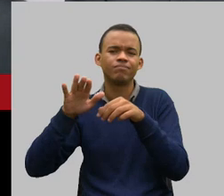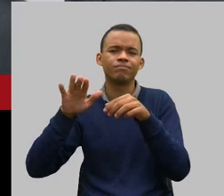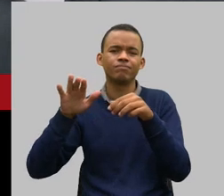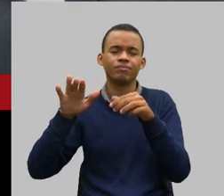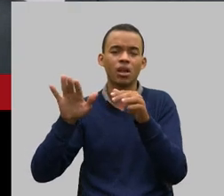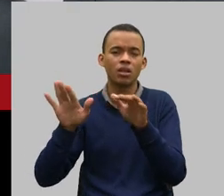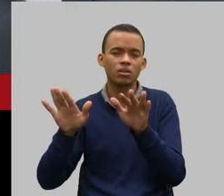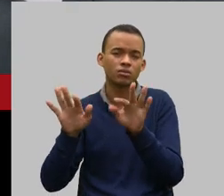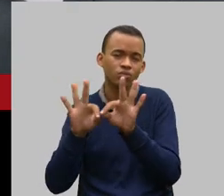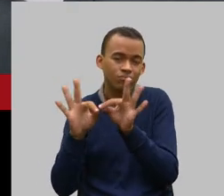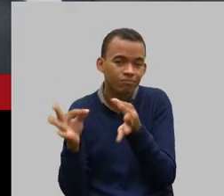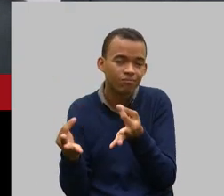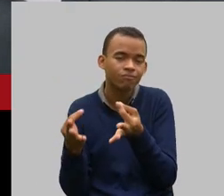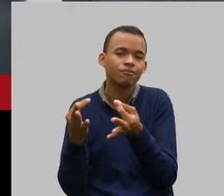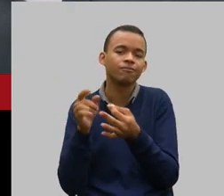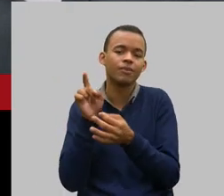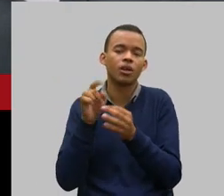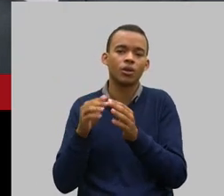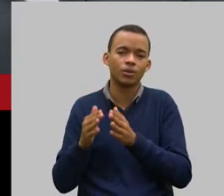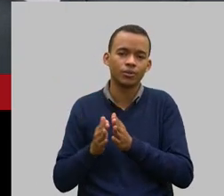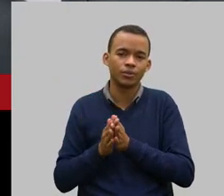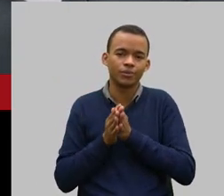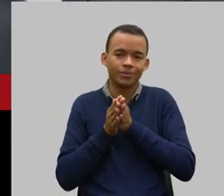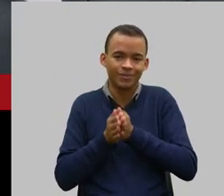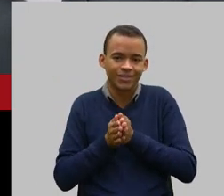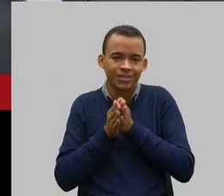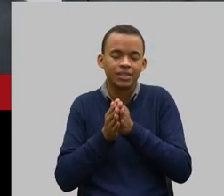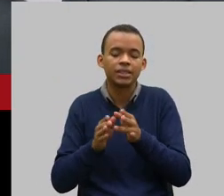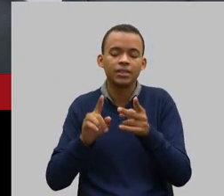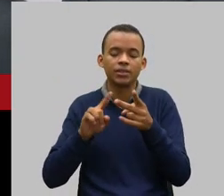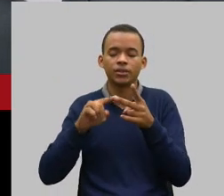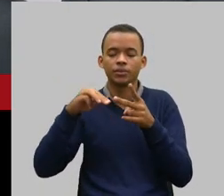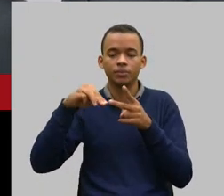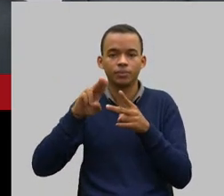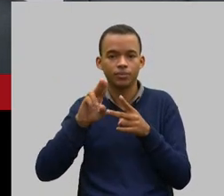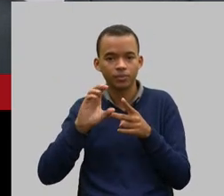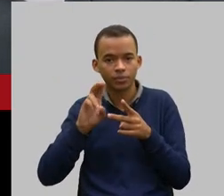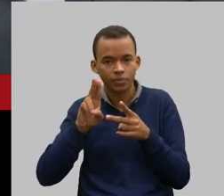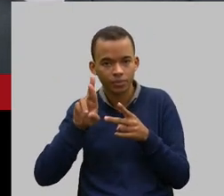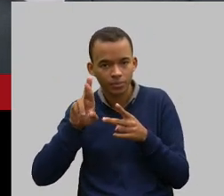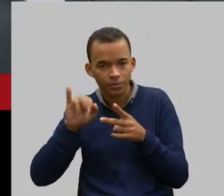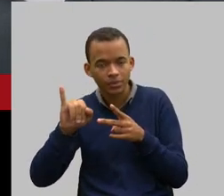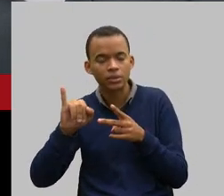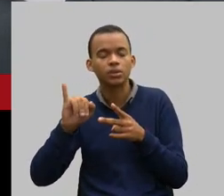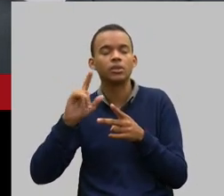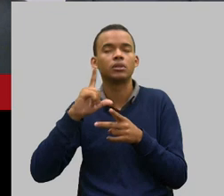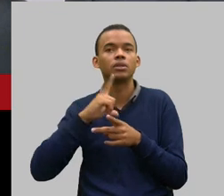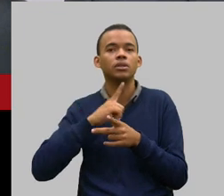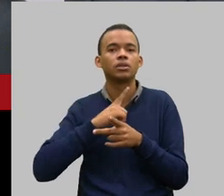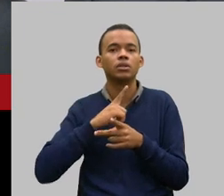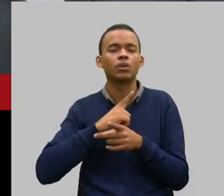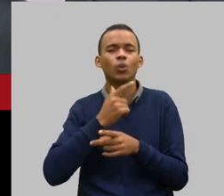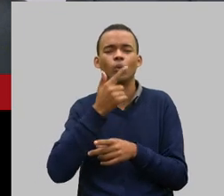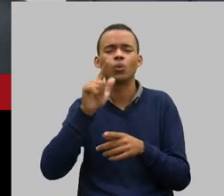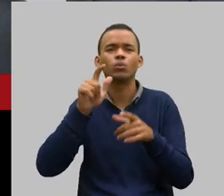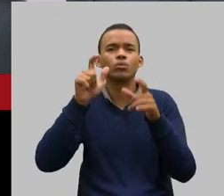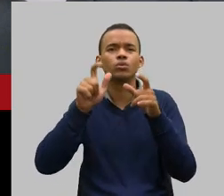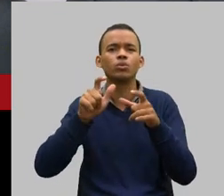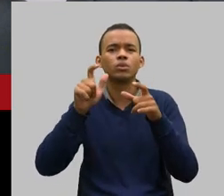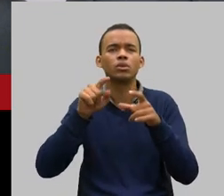eh eh na região também que tem uma uma grande produção que é a